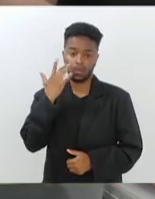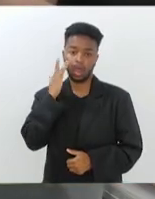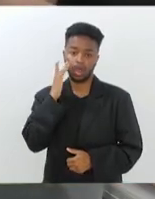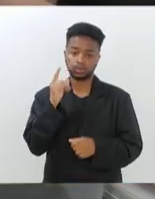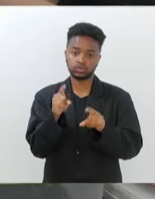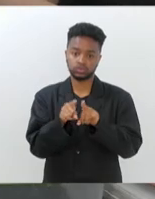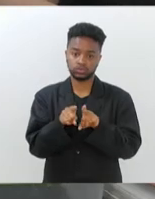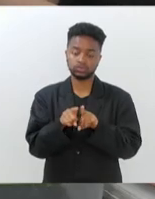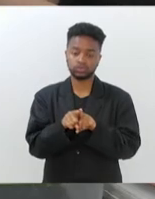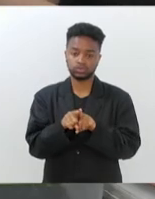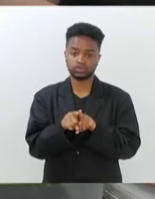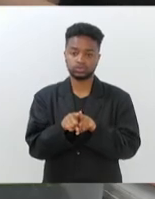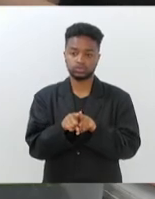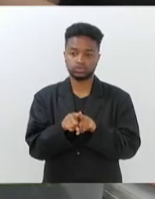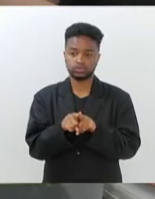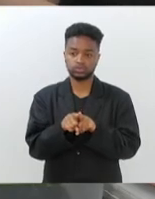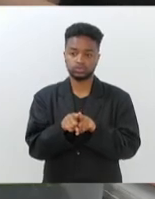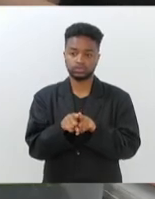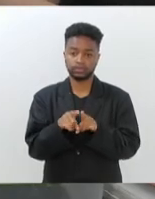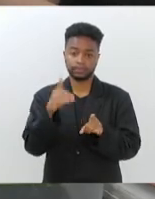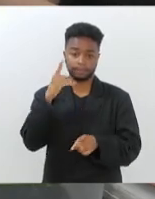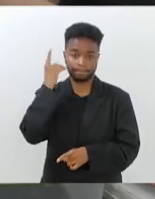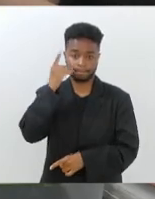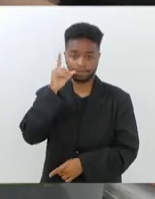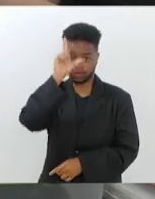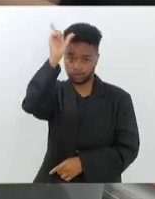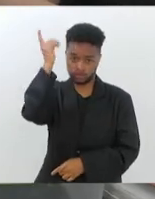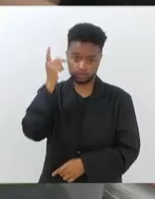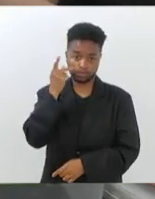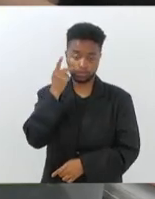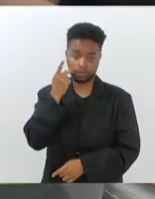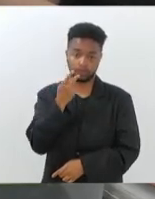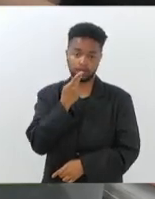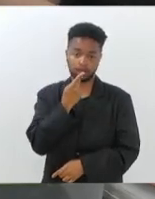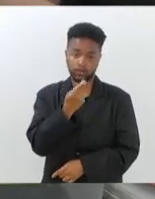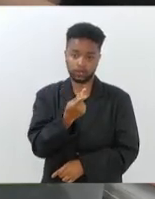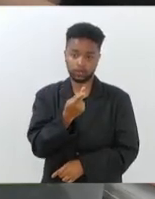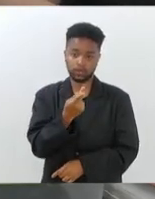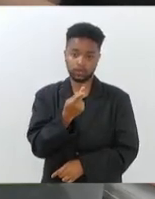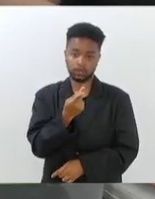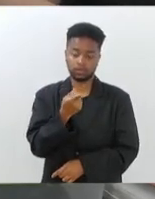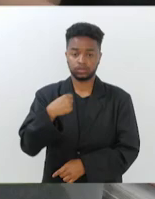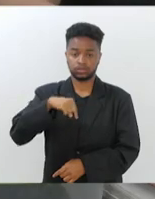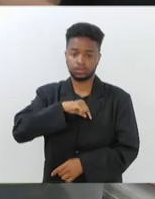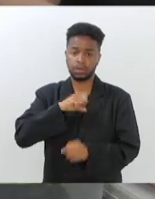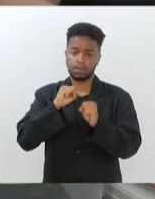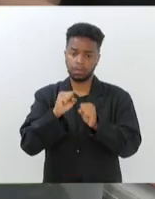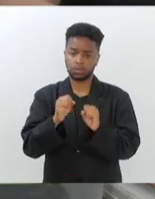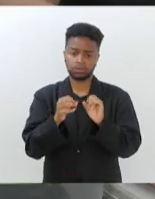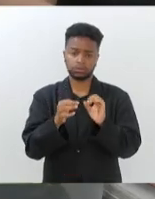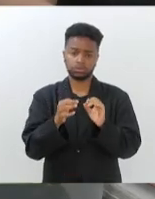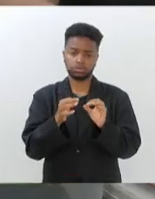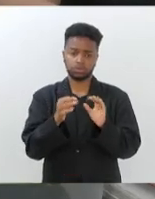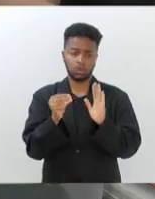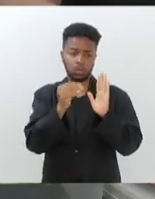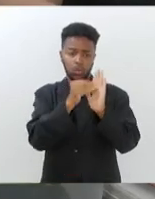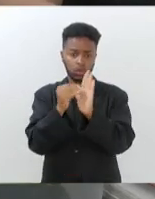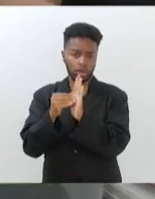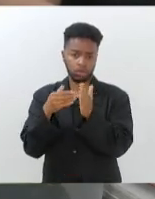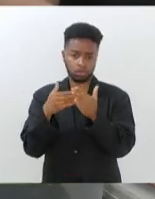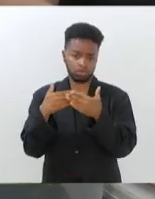que o o Deputado luí Paulo levanta que eh podemos sugerir nomes a tudo